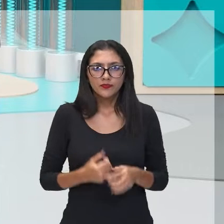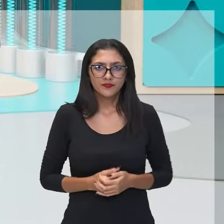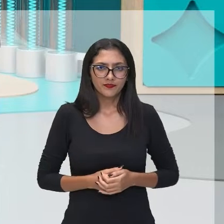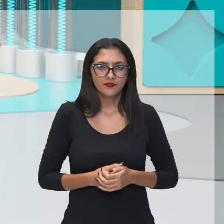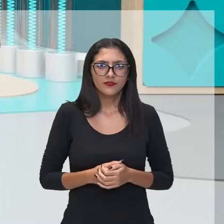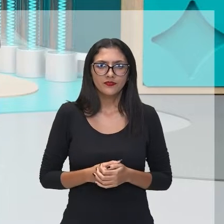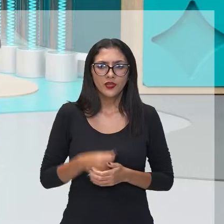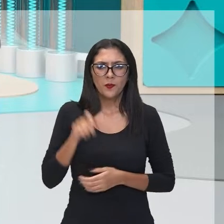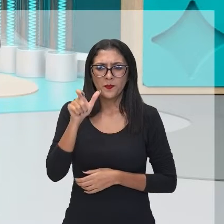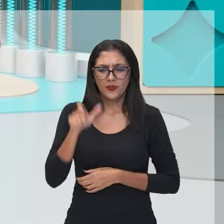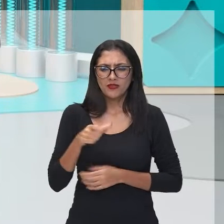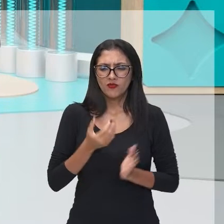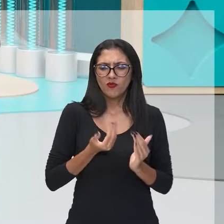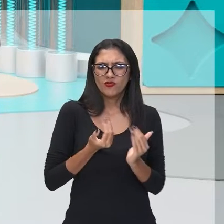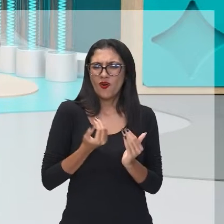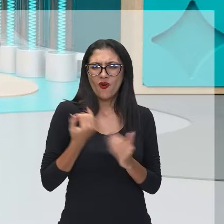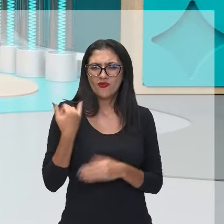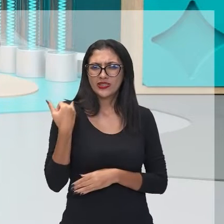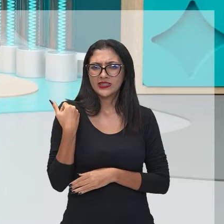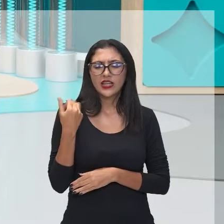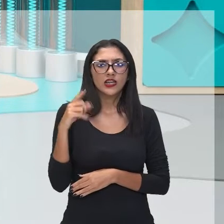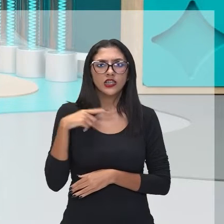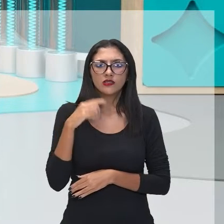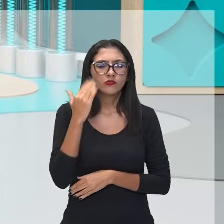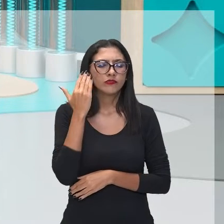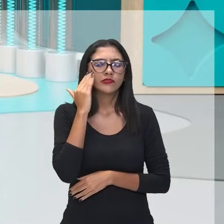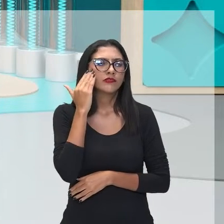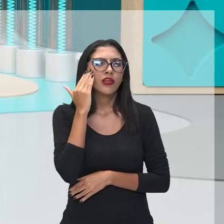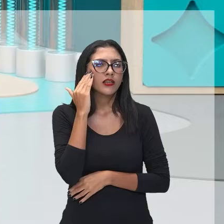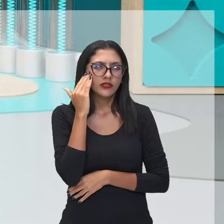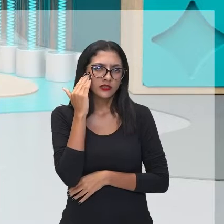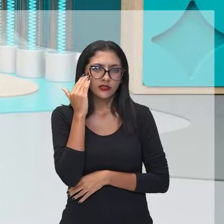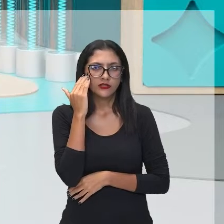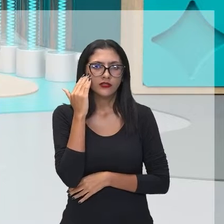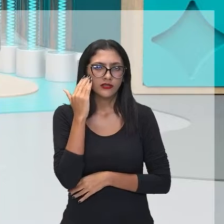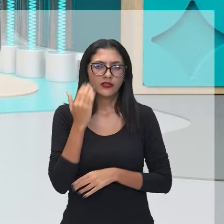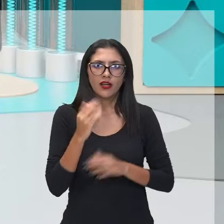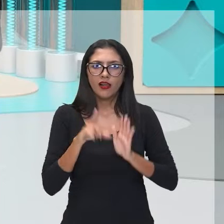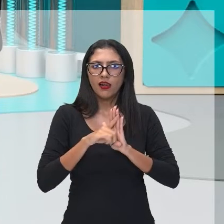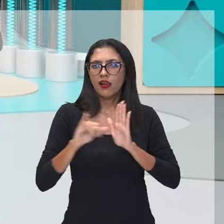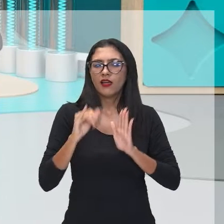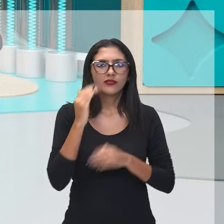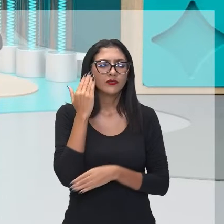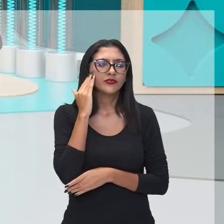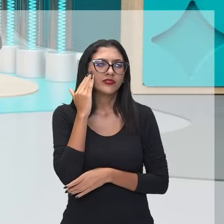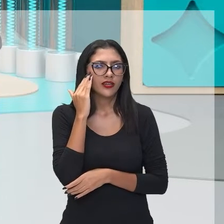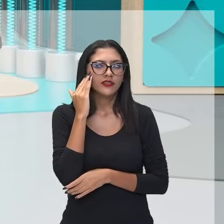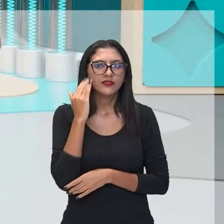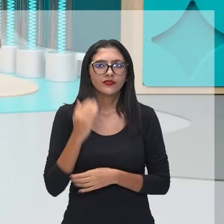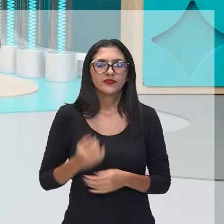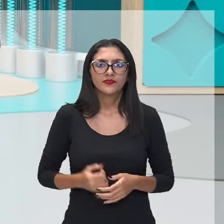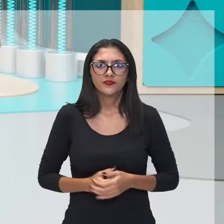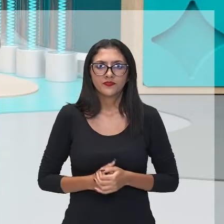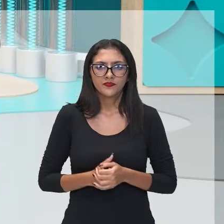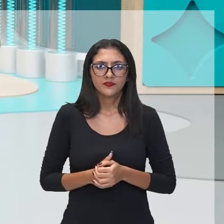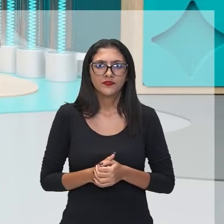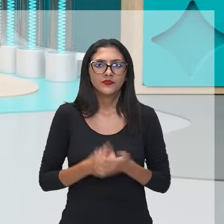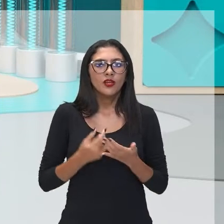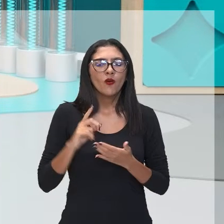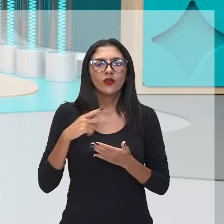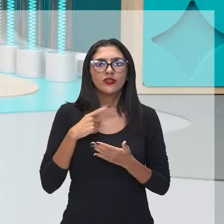se uma situação é crime ou não, certo? Ele faz exatamente aqui um movimento argumentativo